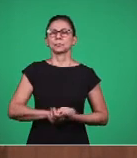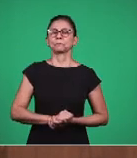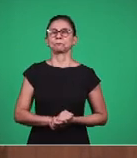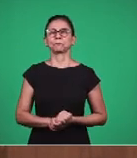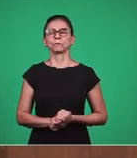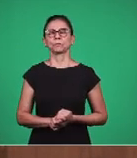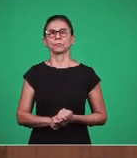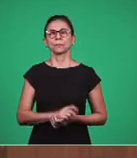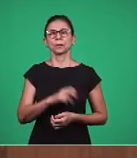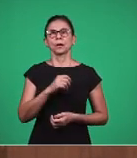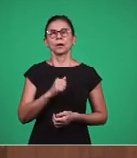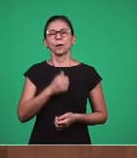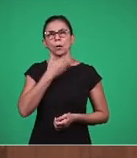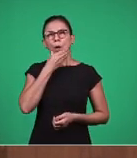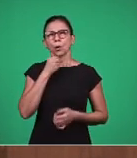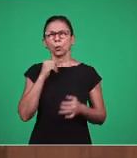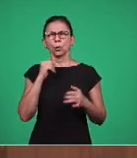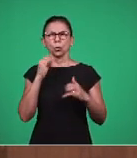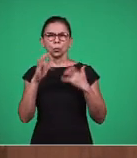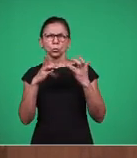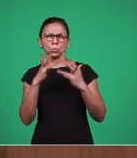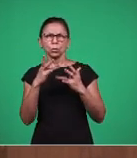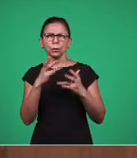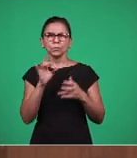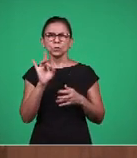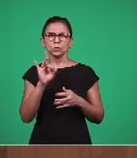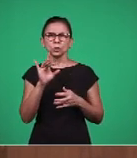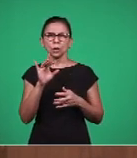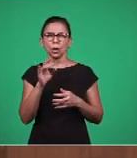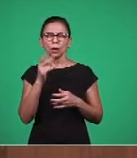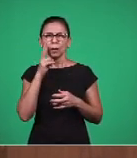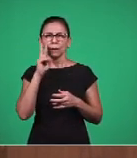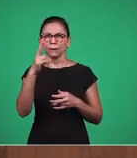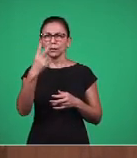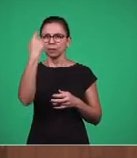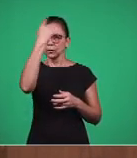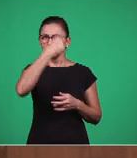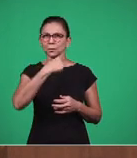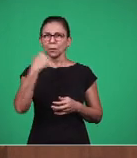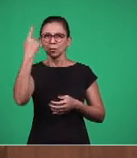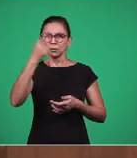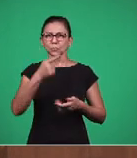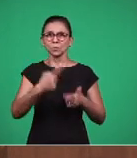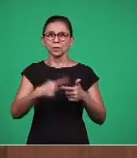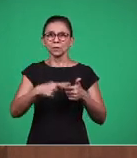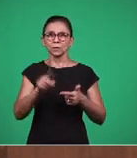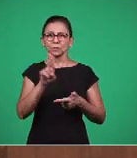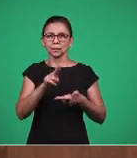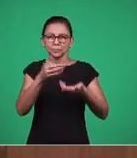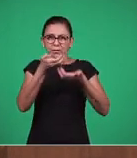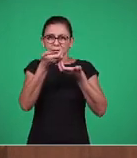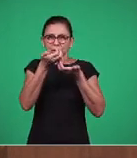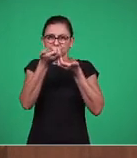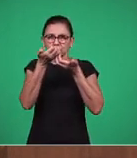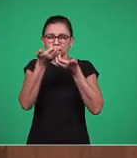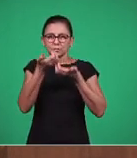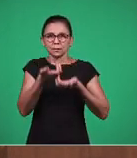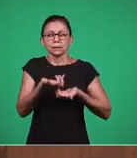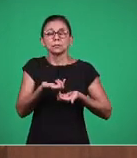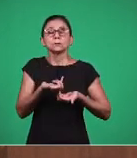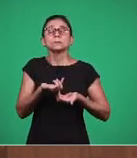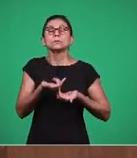o meu rosto, que estava iluminado com a candeia. A candeia estava aqui na minha mão, que era o uso assim, para iluminar o meu